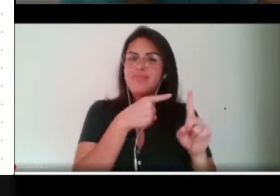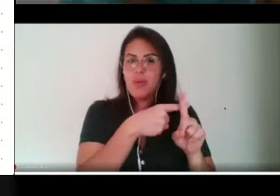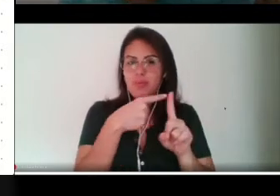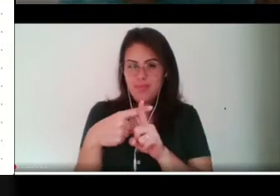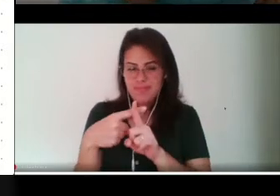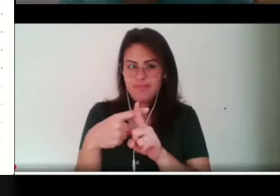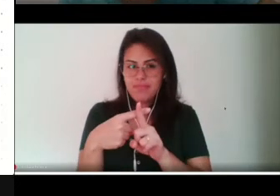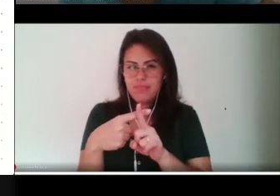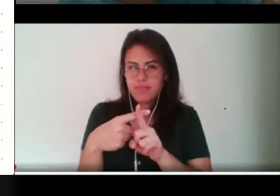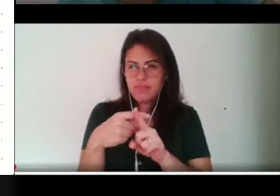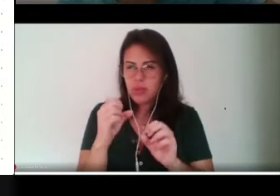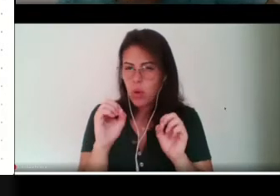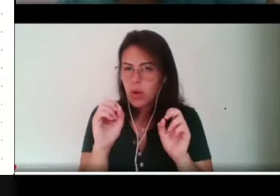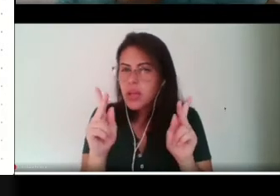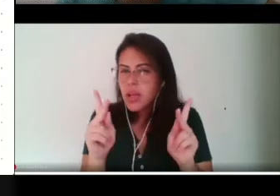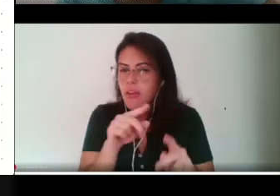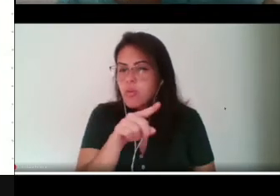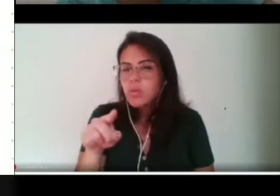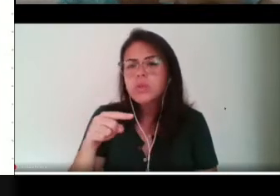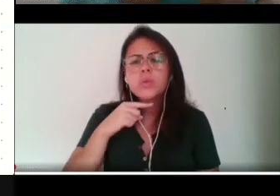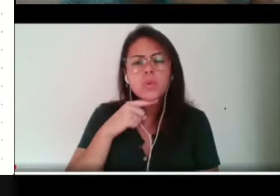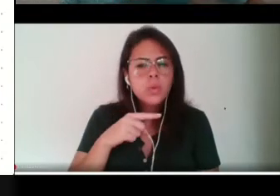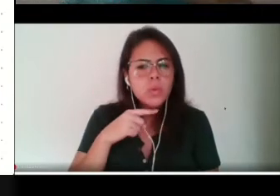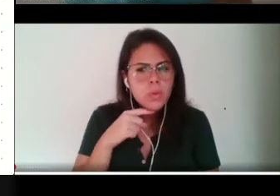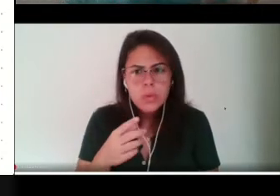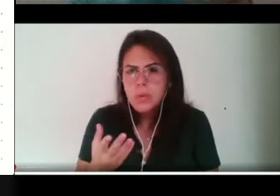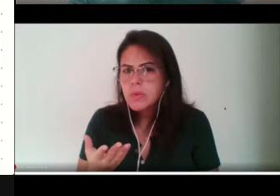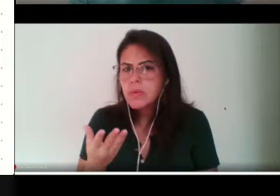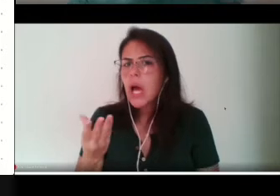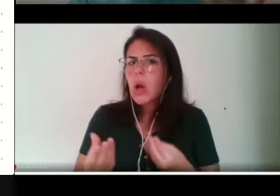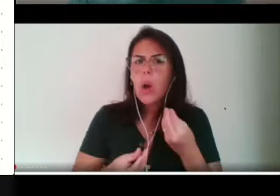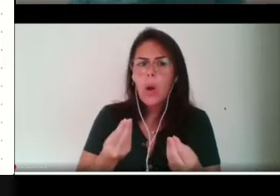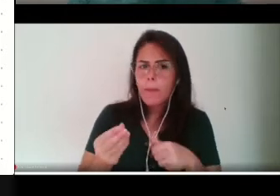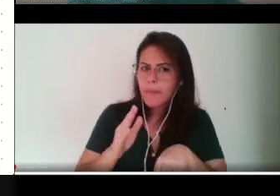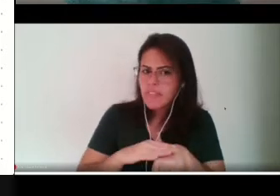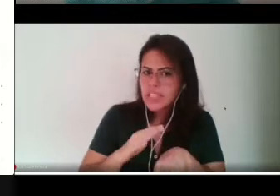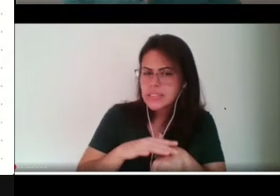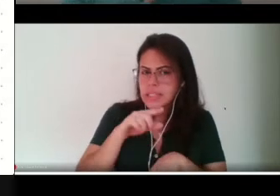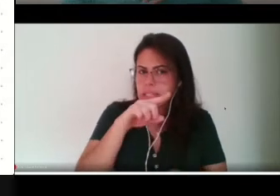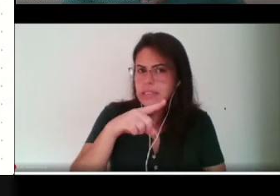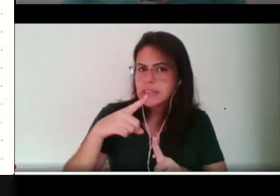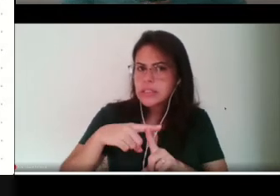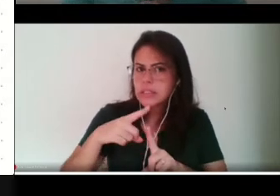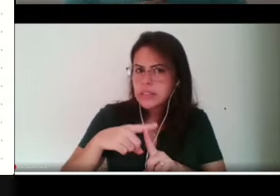Alguma dúvida em relação a como fazer esse tipo de exercício?